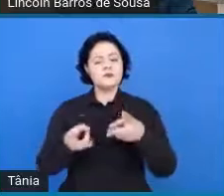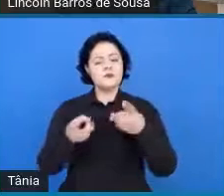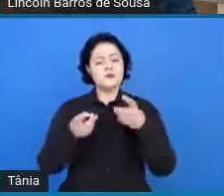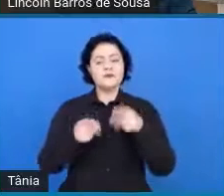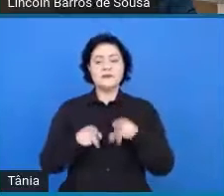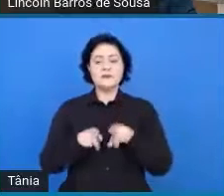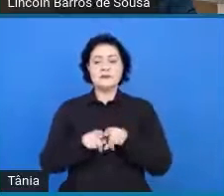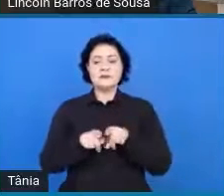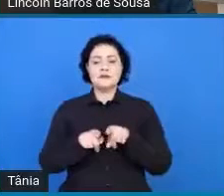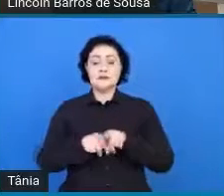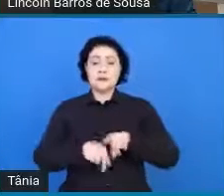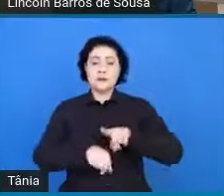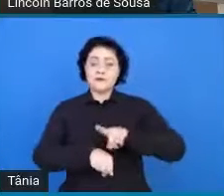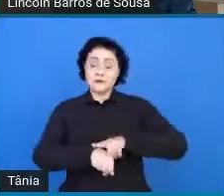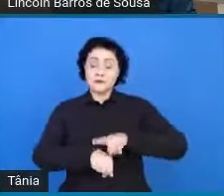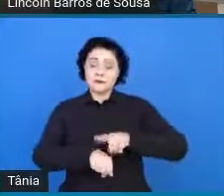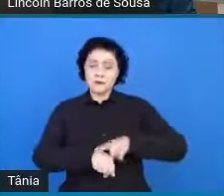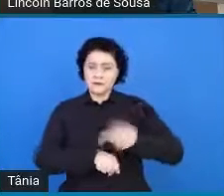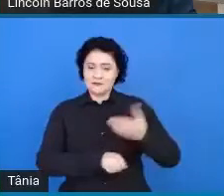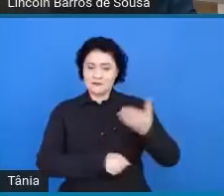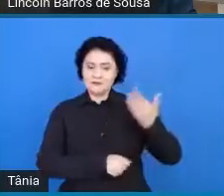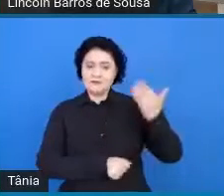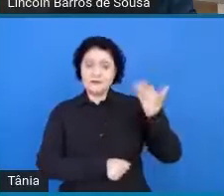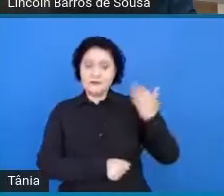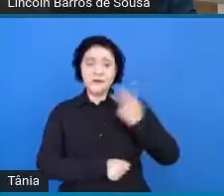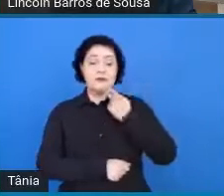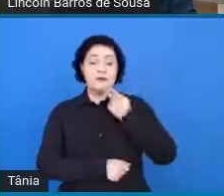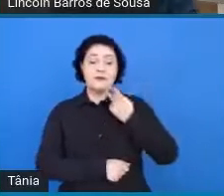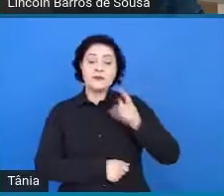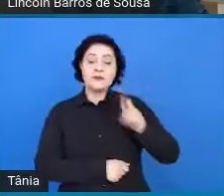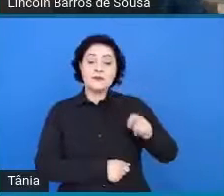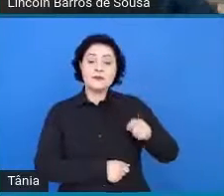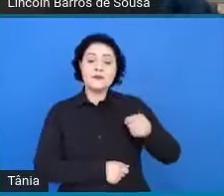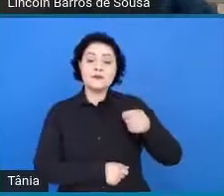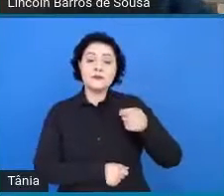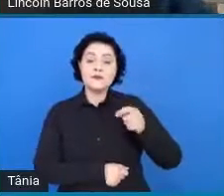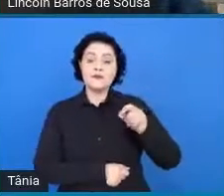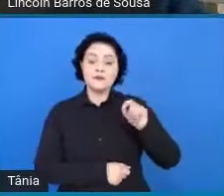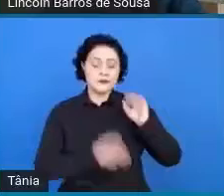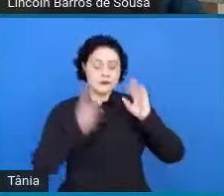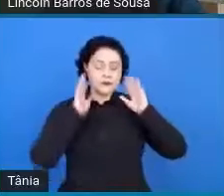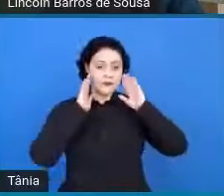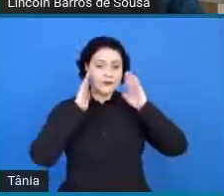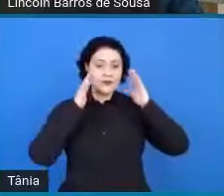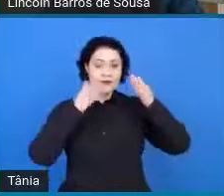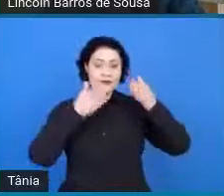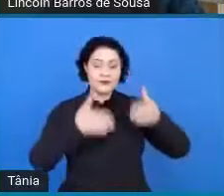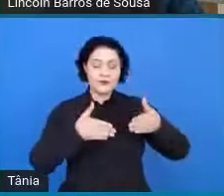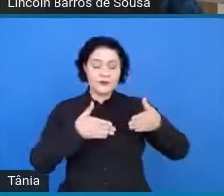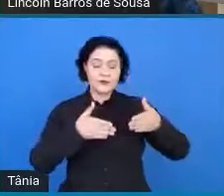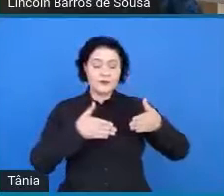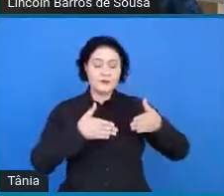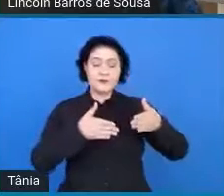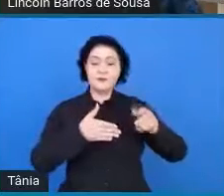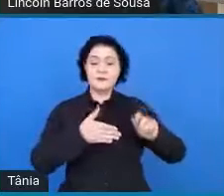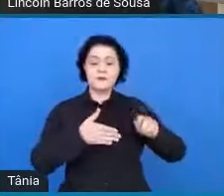últimos tempos estamos falando bastante de questões voltadas à